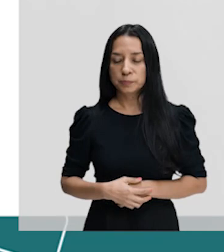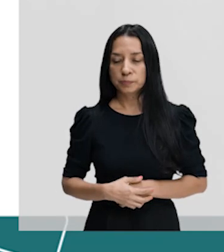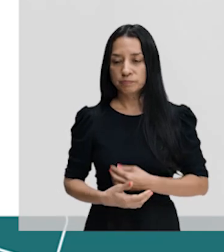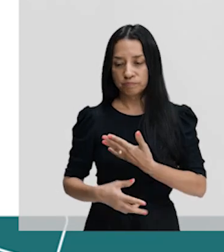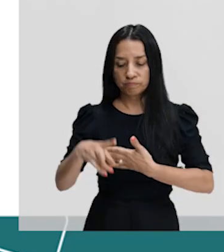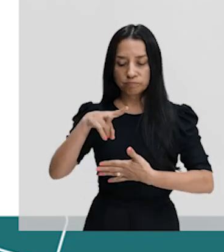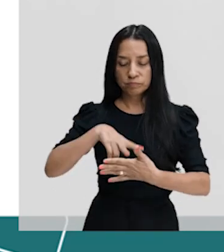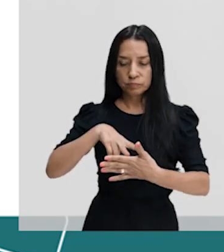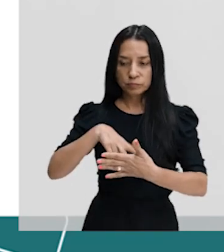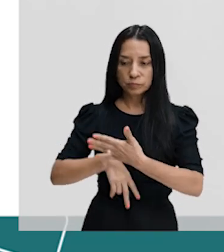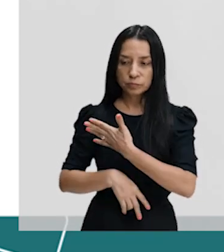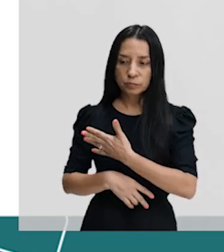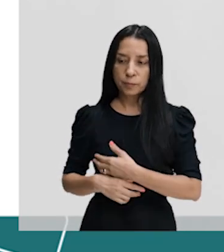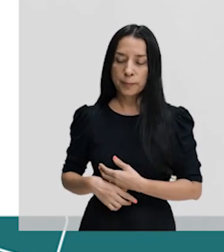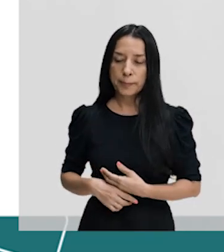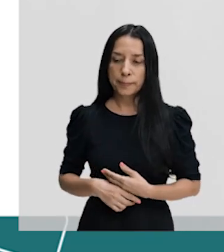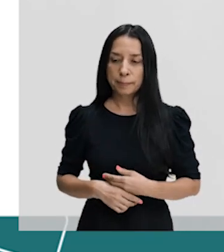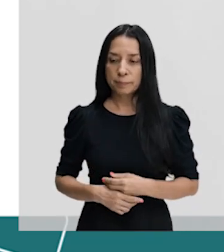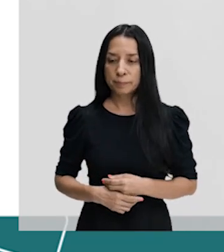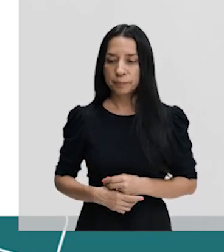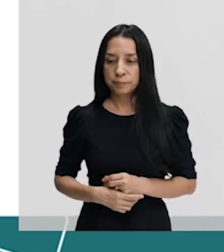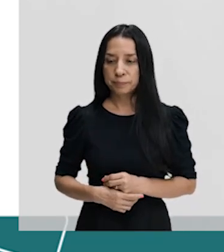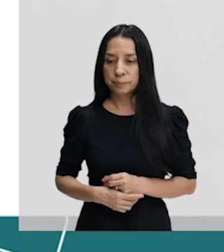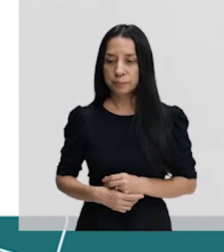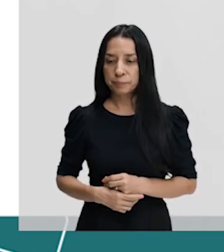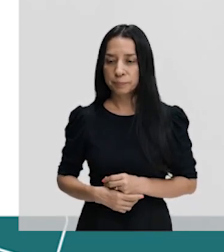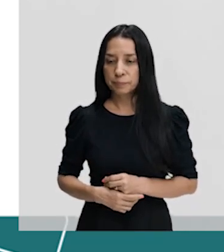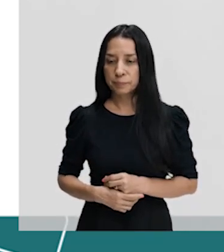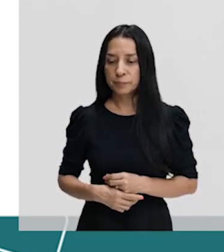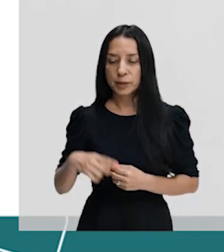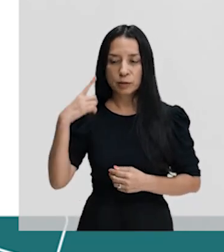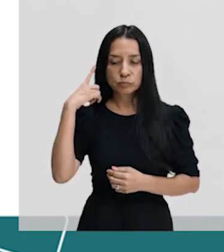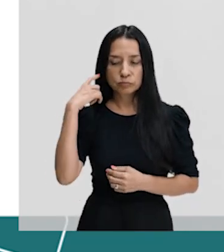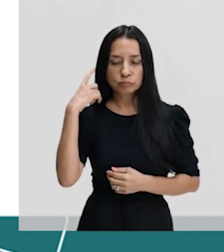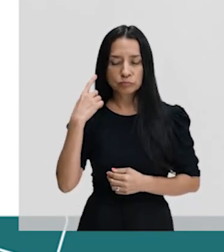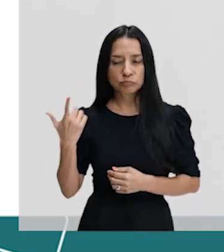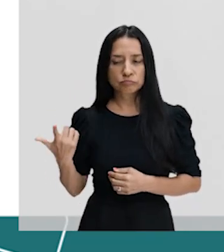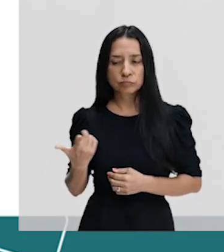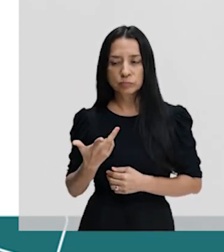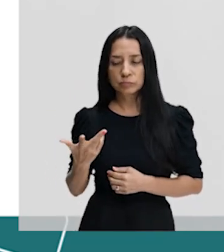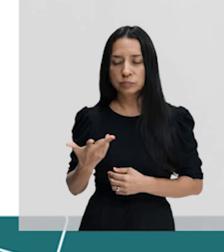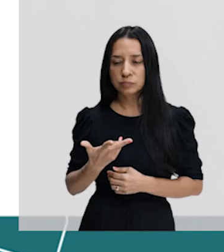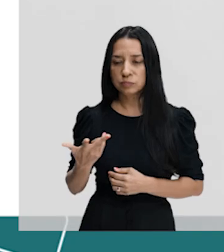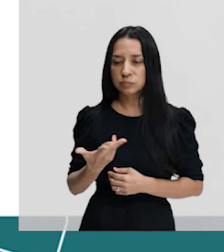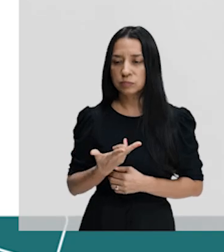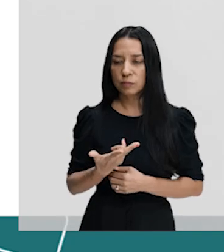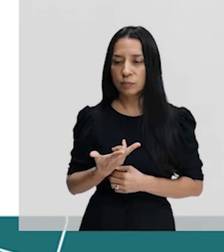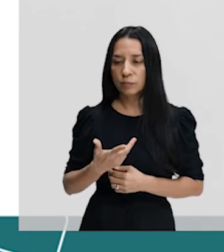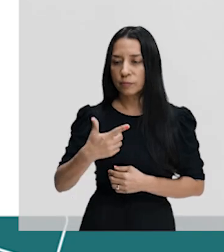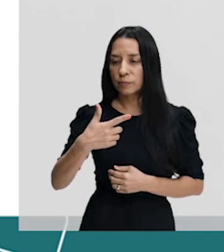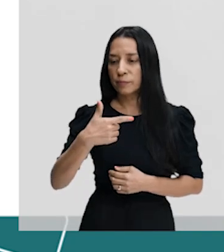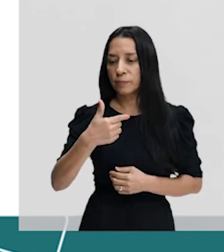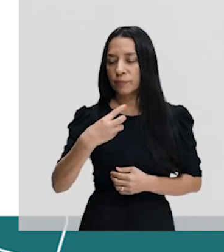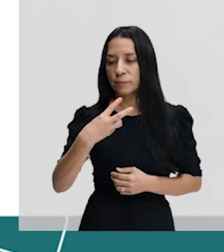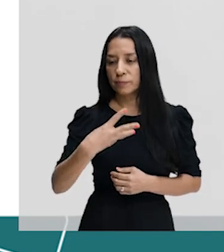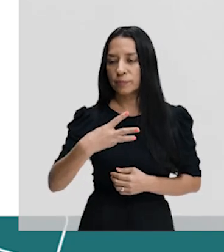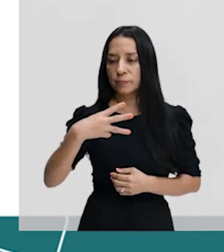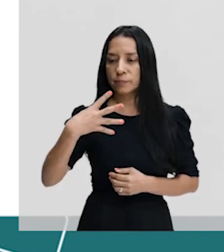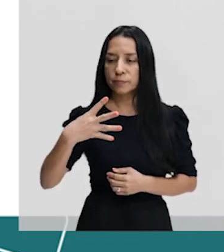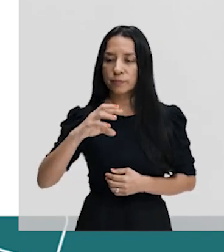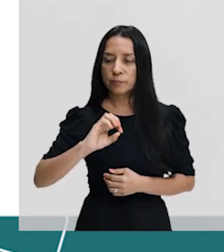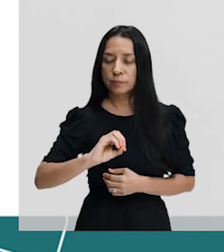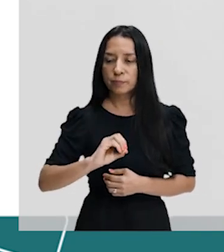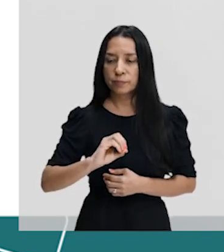ar é de aproximadamente né Ele é dia aproximadamente 340 né